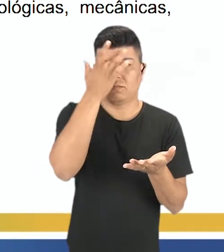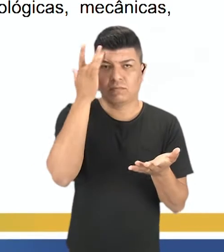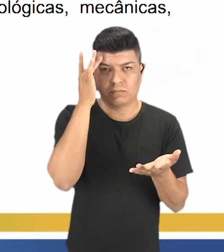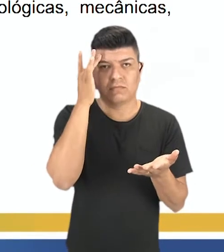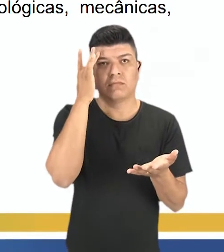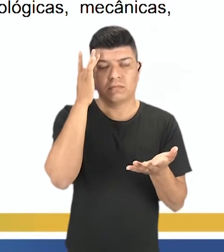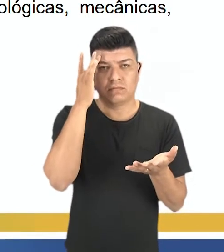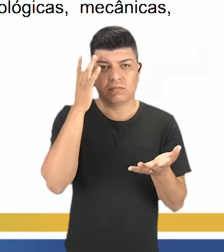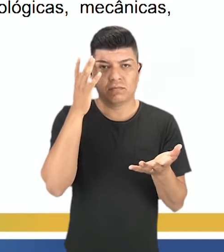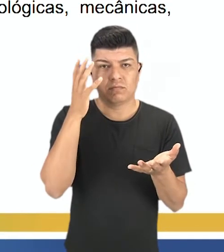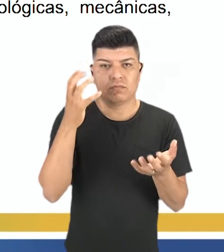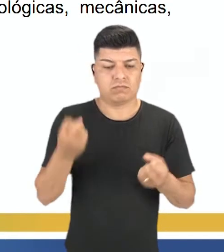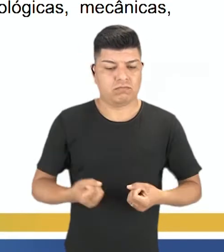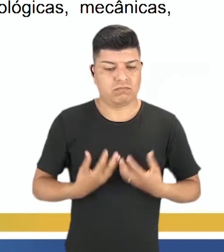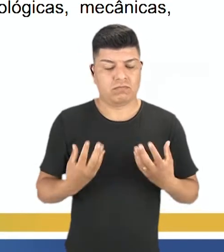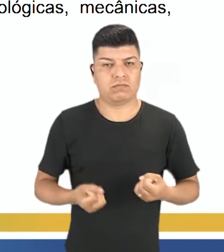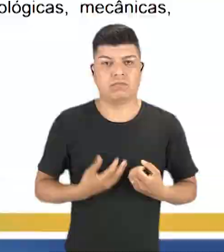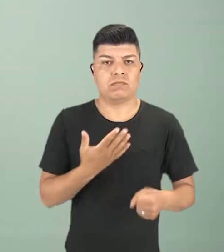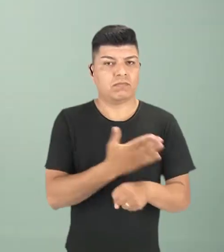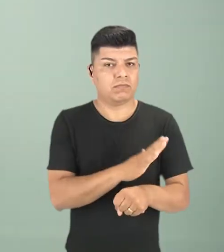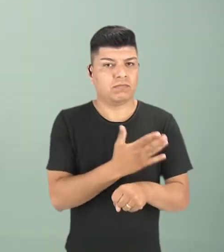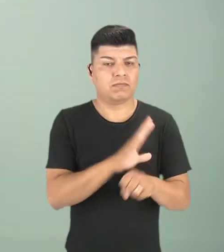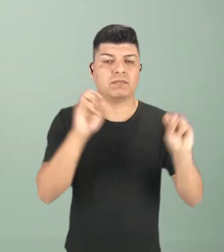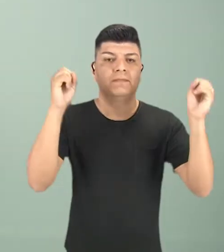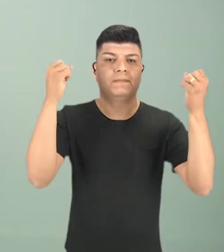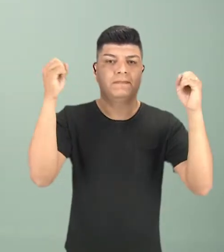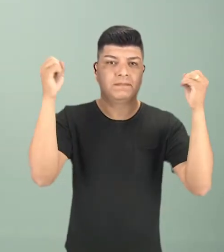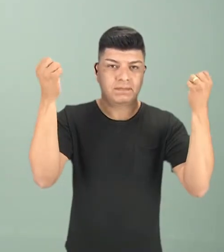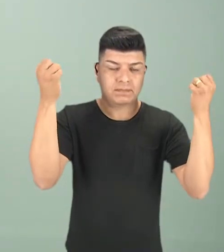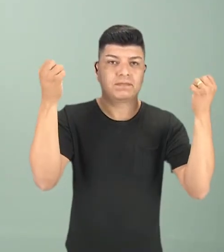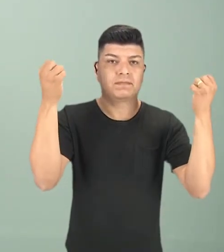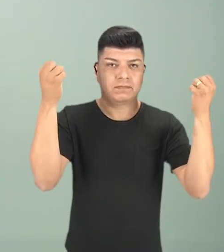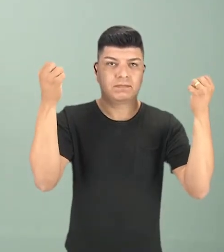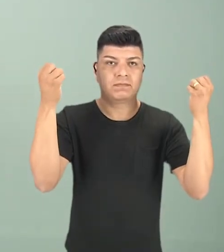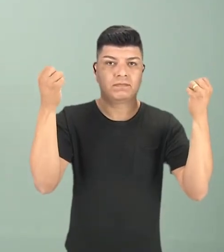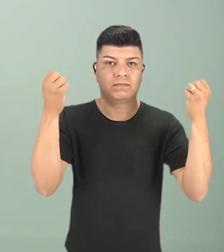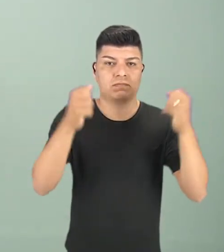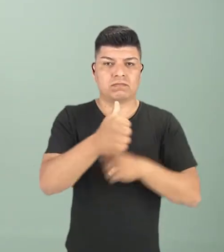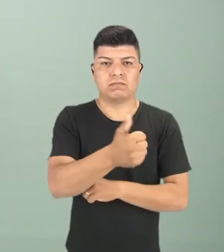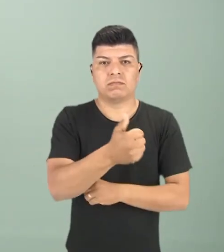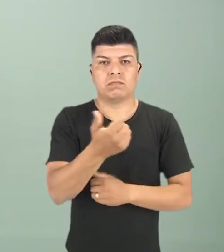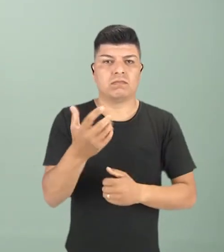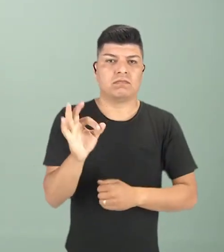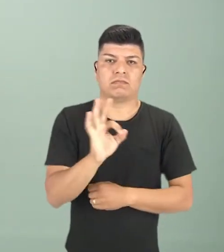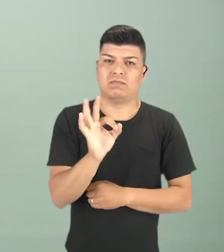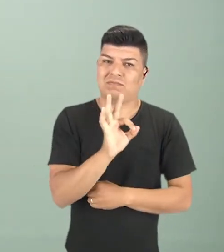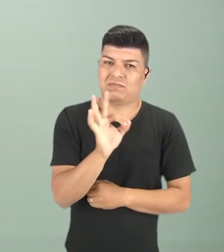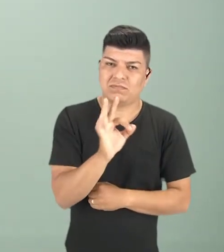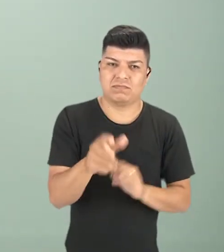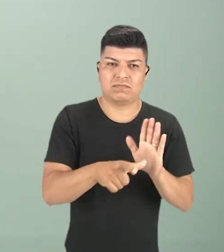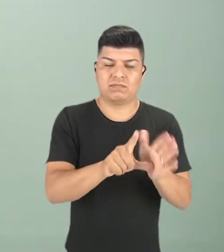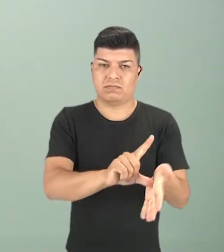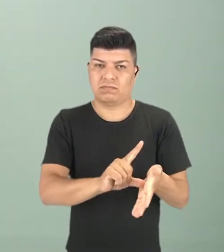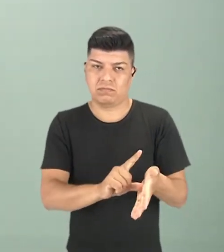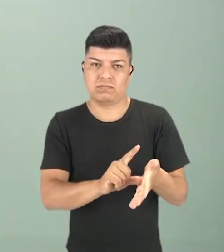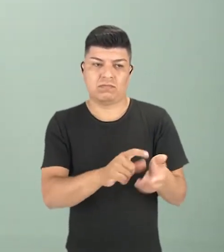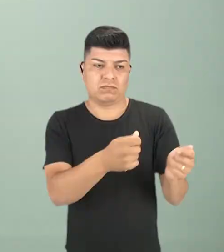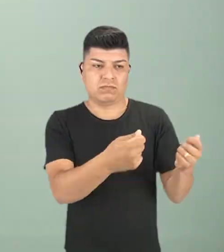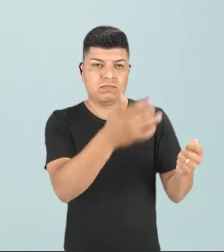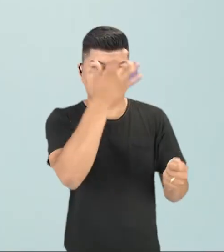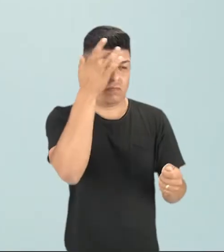pessoas que estimulam e incentivam a prática de atividades físicas sem uma avaliação prévia, sem analisar a necessidade da